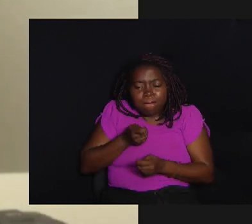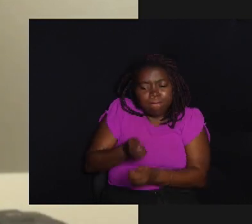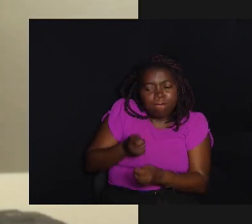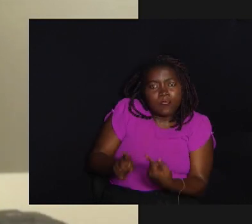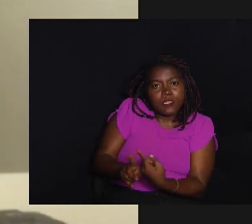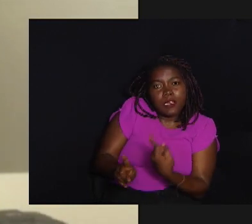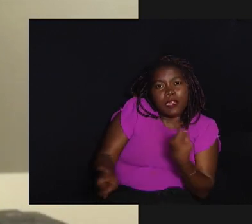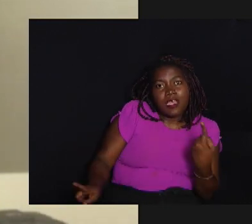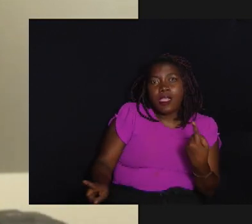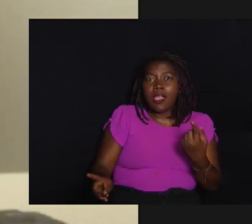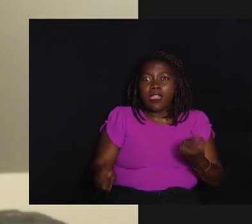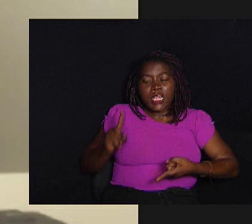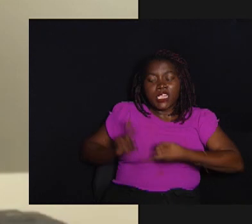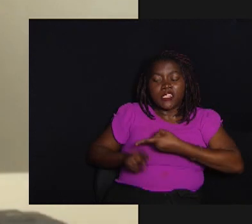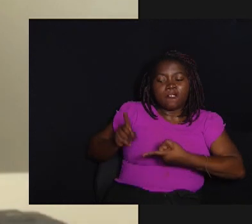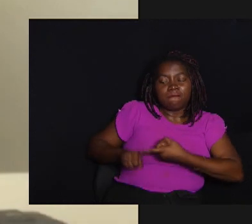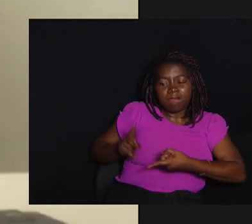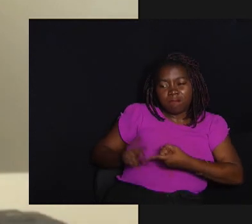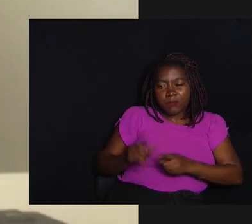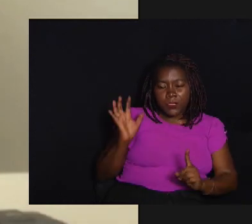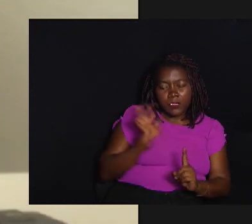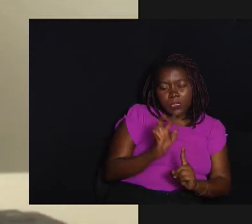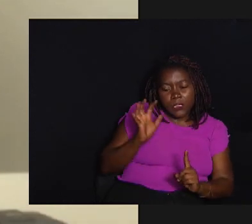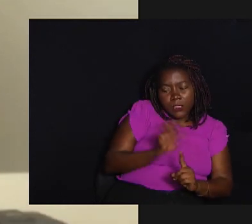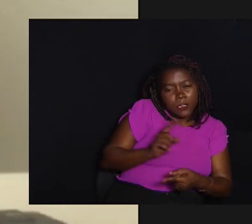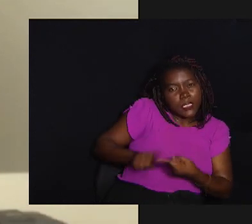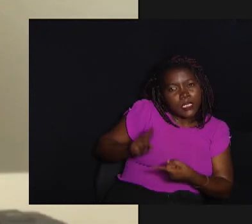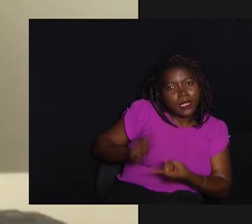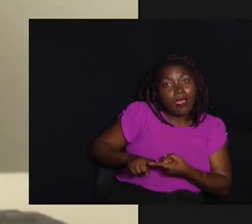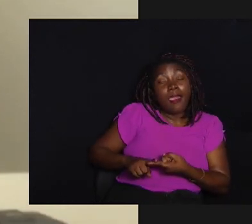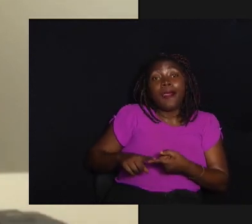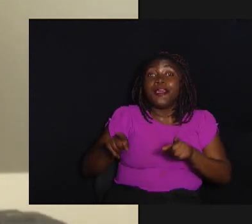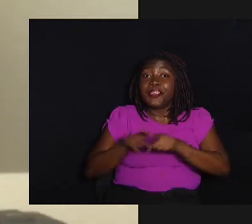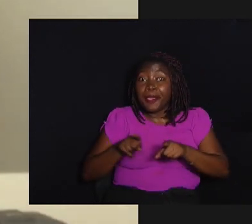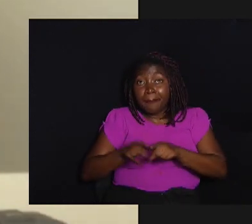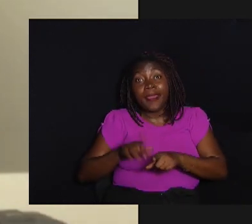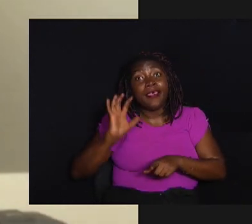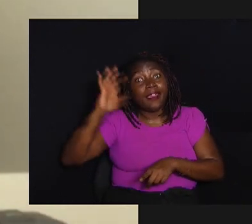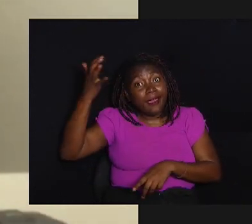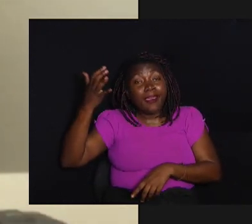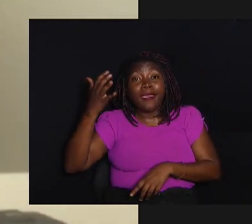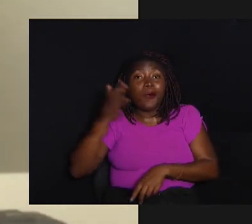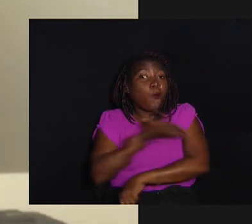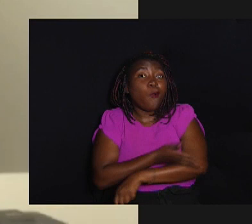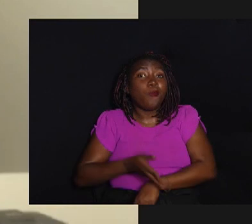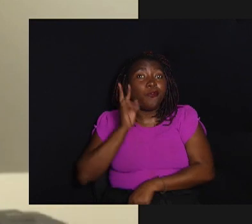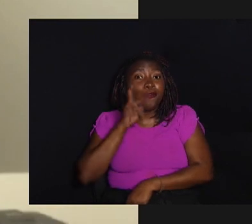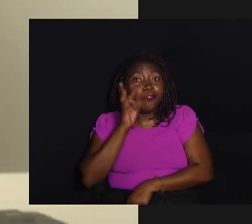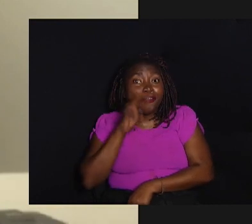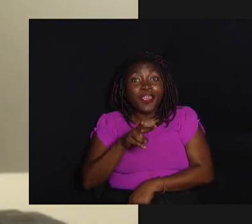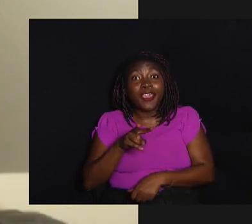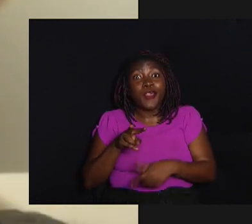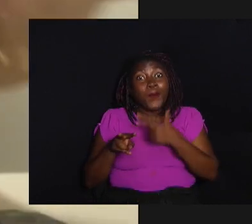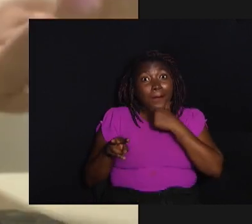como meio de vingança do genitor ou da genitora. Também em casos que é muito comum ver, um genitor não paga a